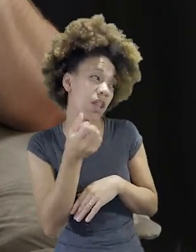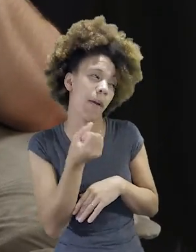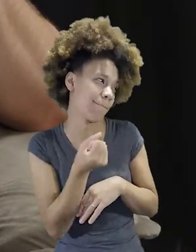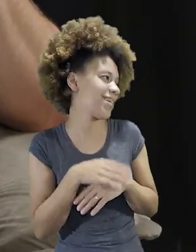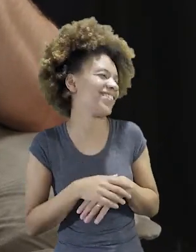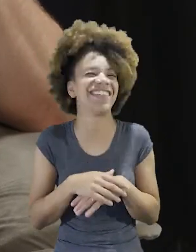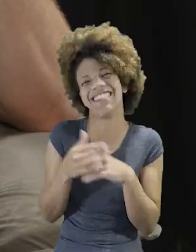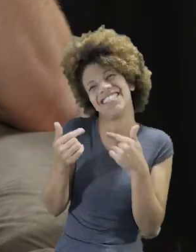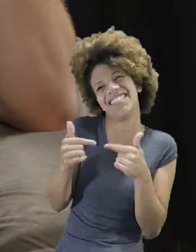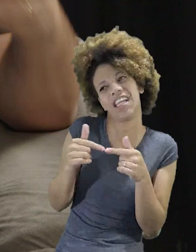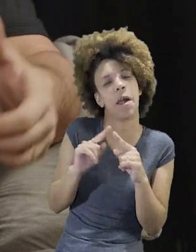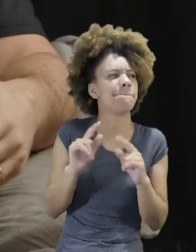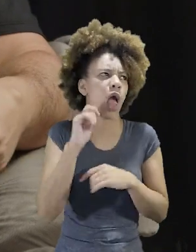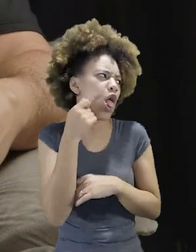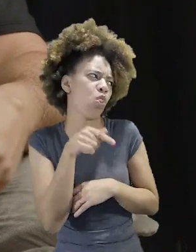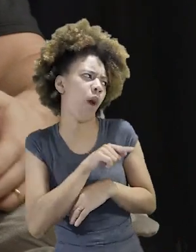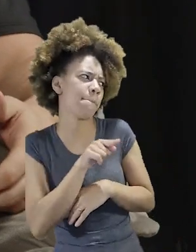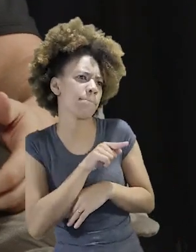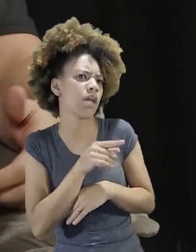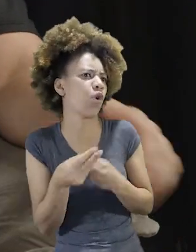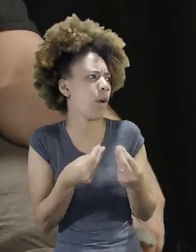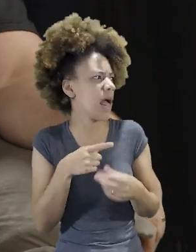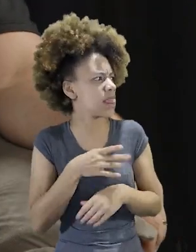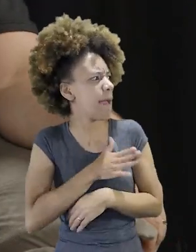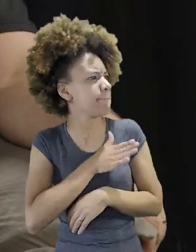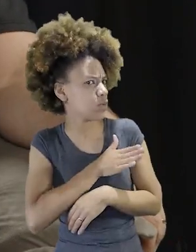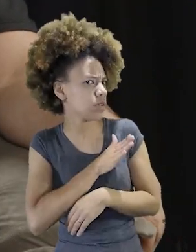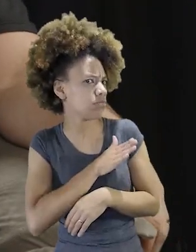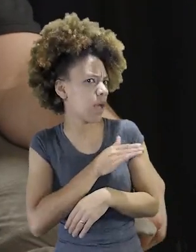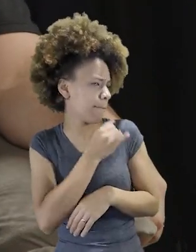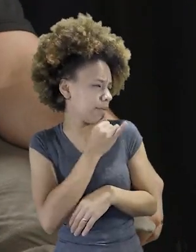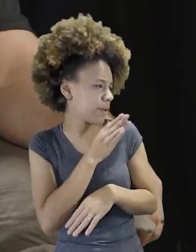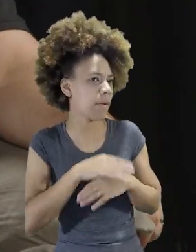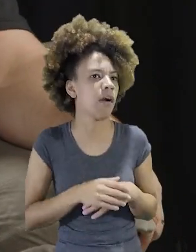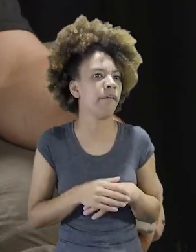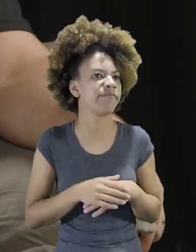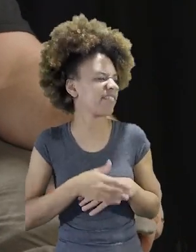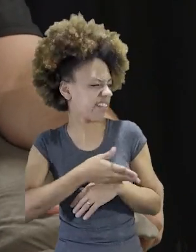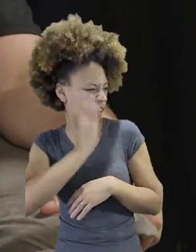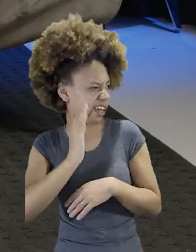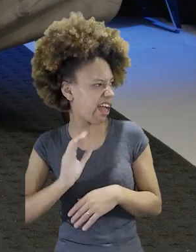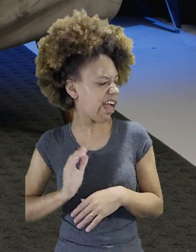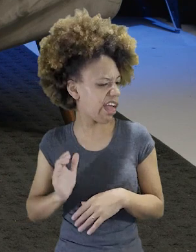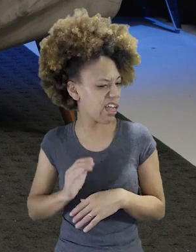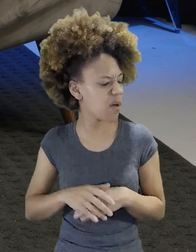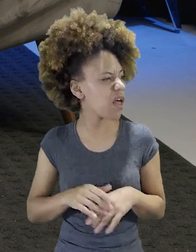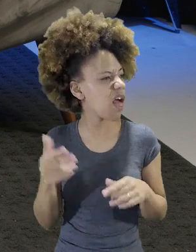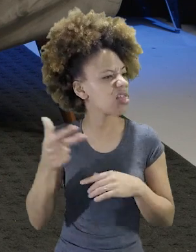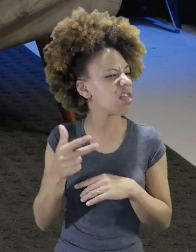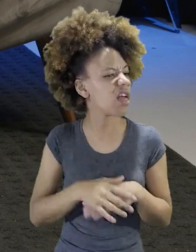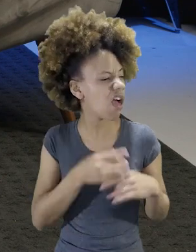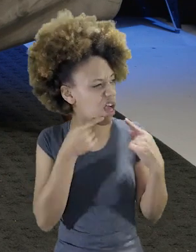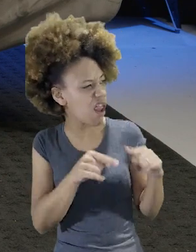tem esse preconceito do tipo ah mano tá Playboy está se ouvindo a gente essa bosta aí a gente tá criticando exatamente o sistema como é que fica essas